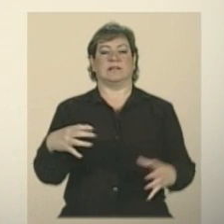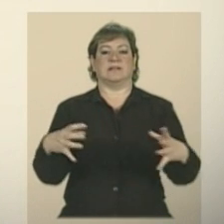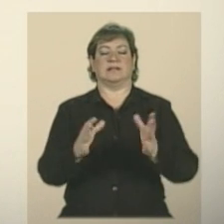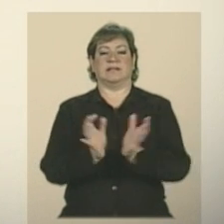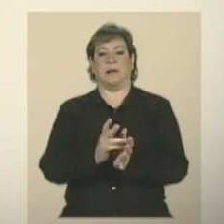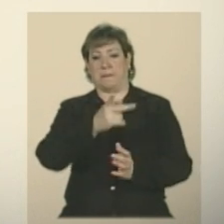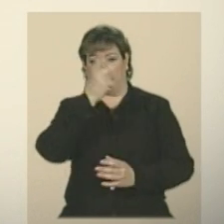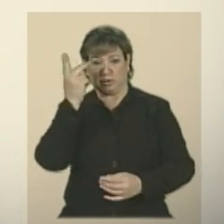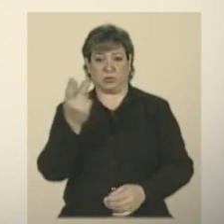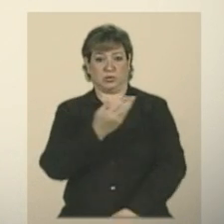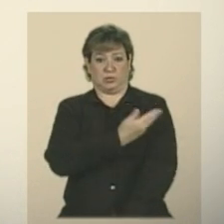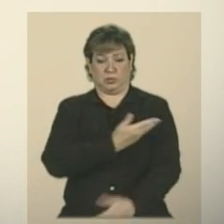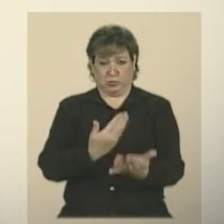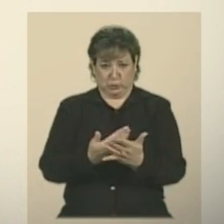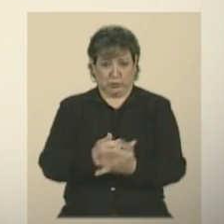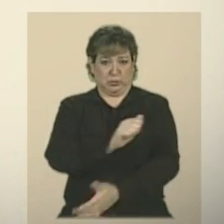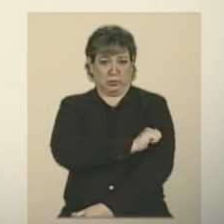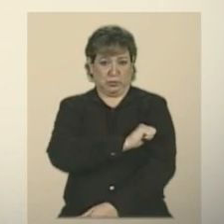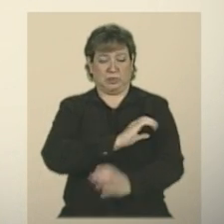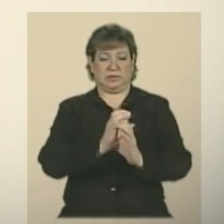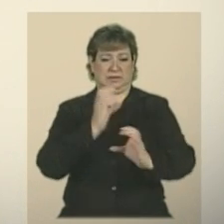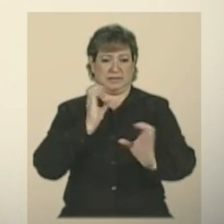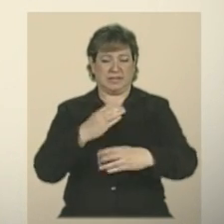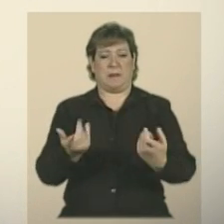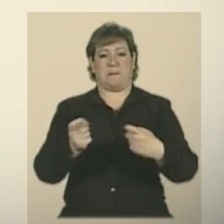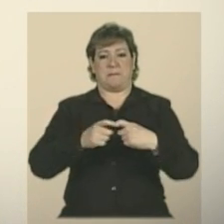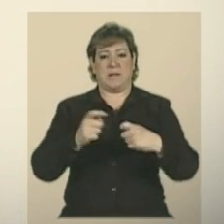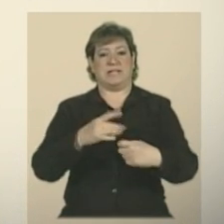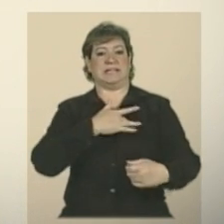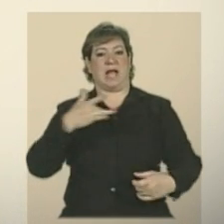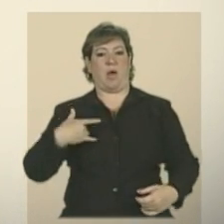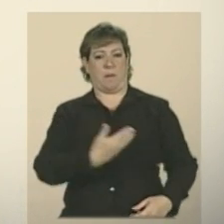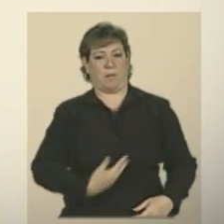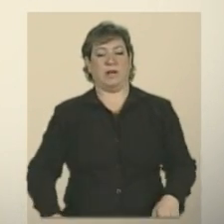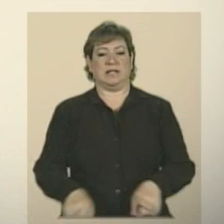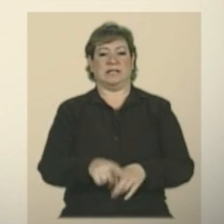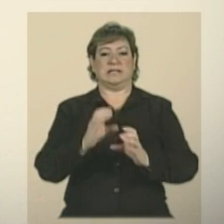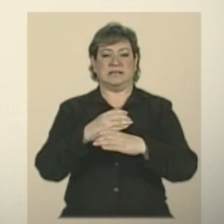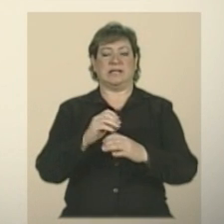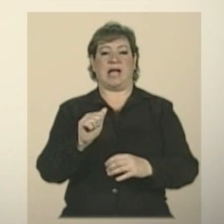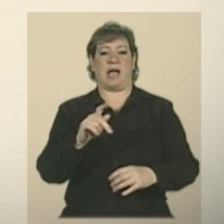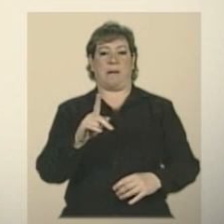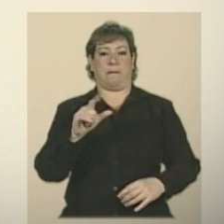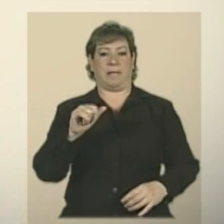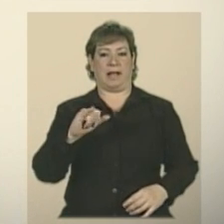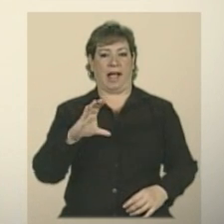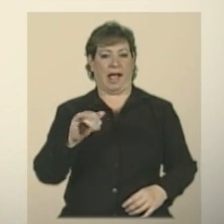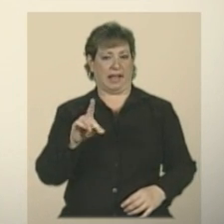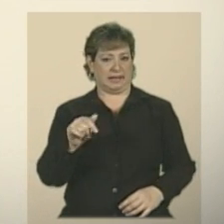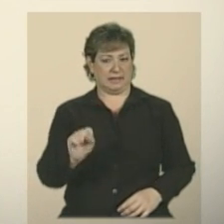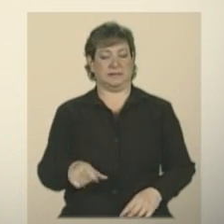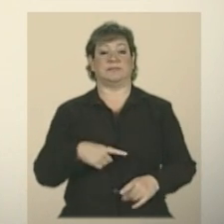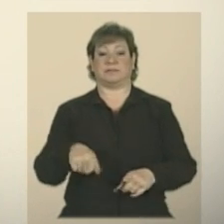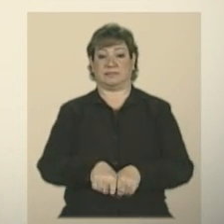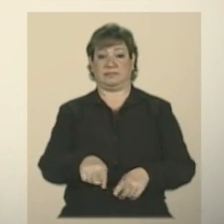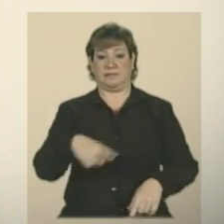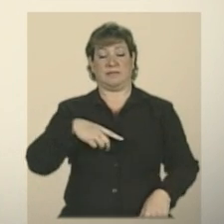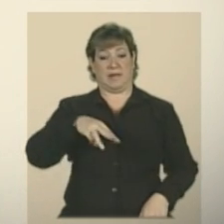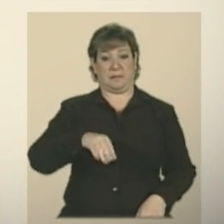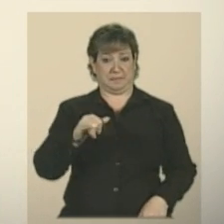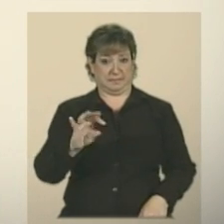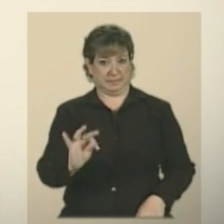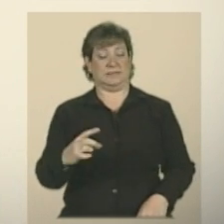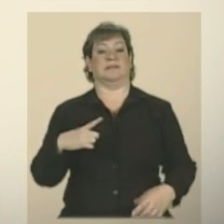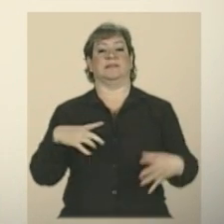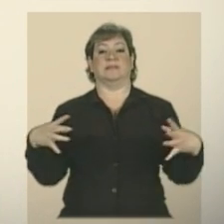Fronteiras, nas áreas de engenharia, medicina, saúde pública e ciências aplicadas. O MIT está